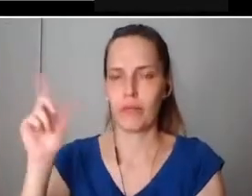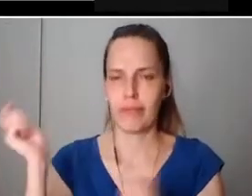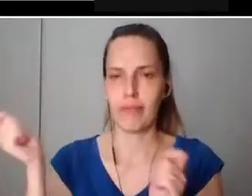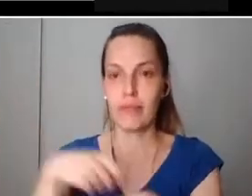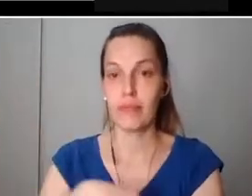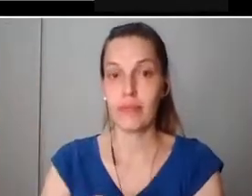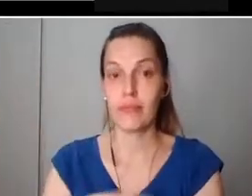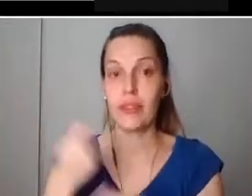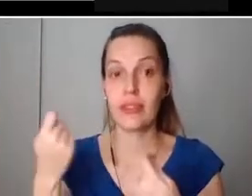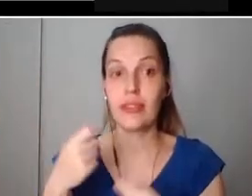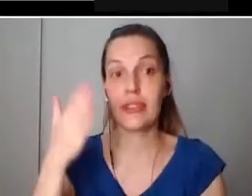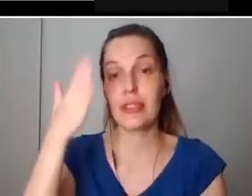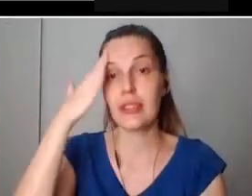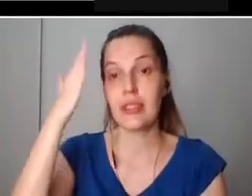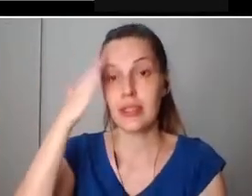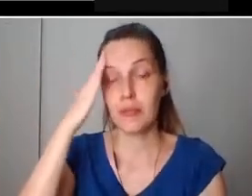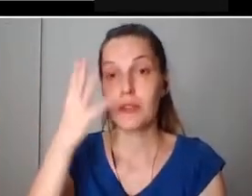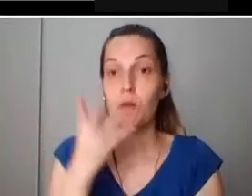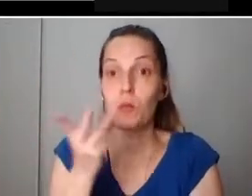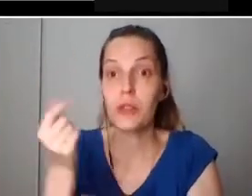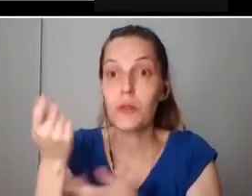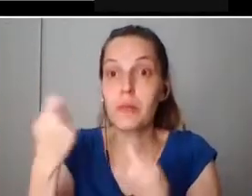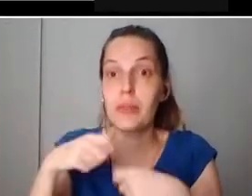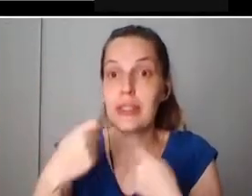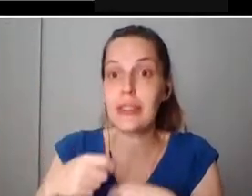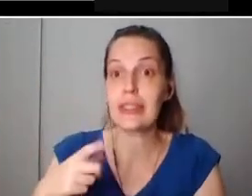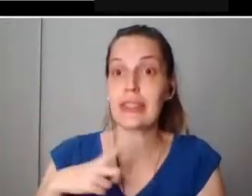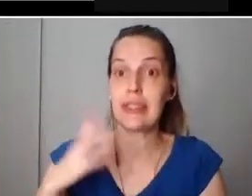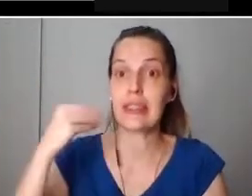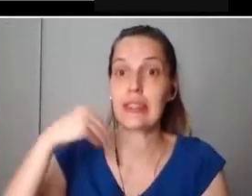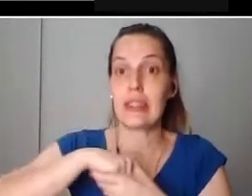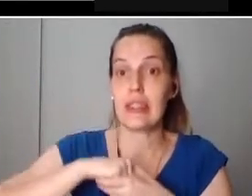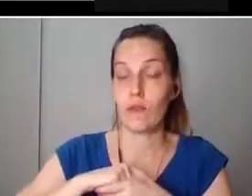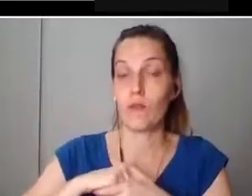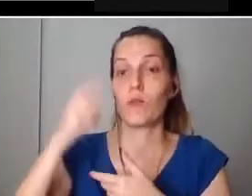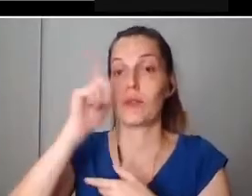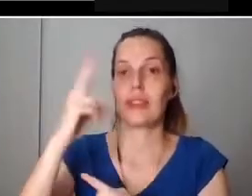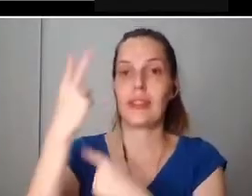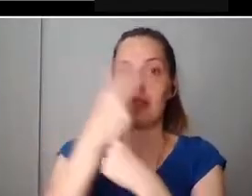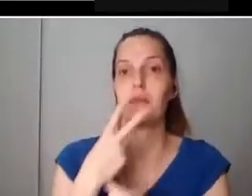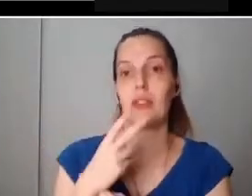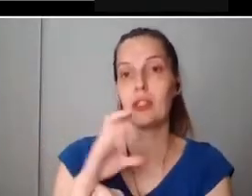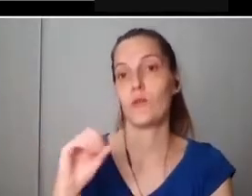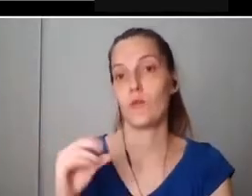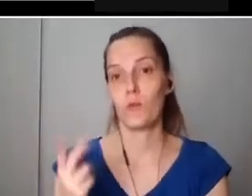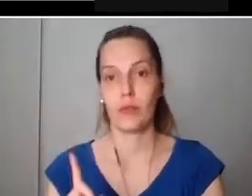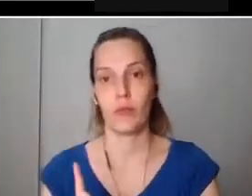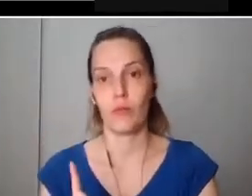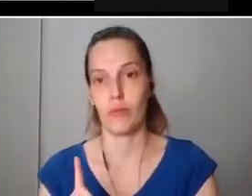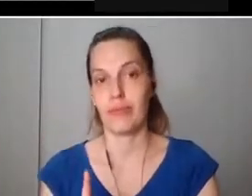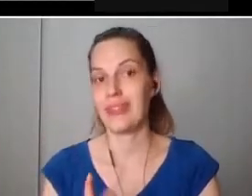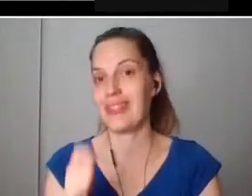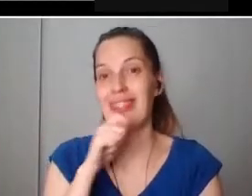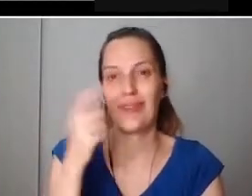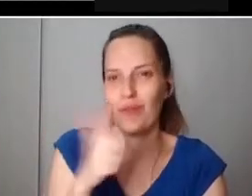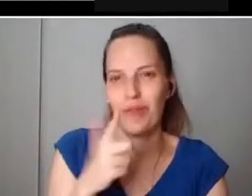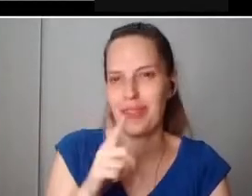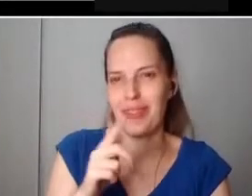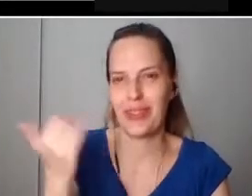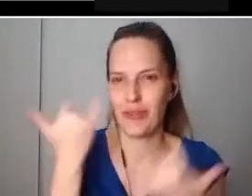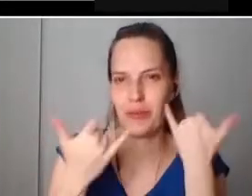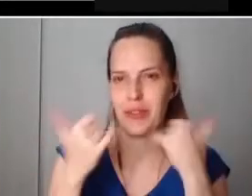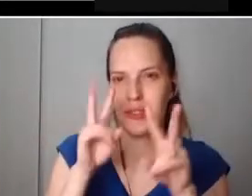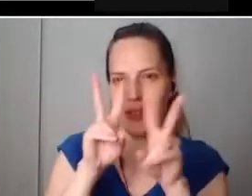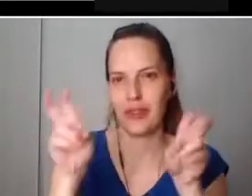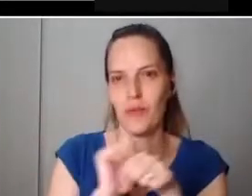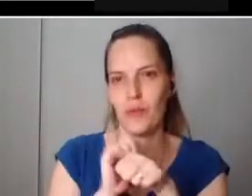para saber se ela vai ficar protegida ou não. Tá? Então, a gente não chegou aqui ainda para o SARS-CoV-2. E o que